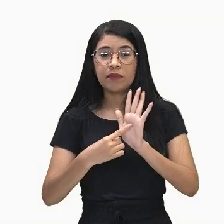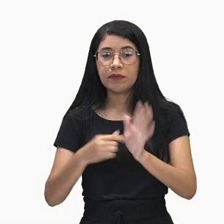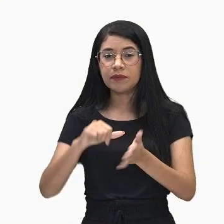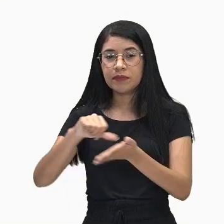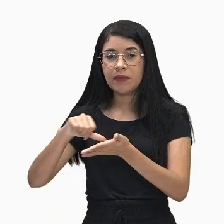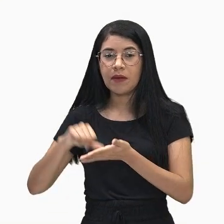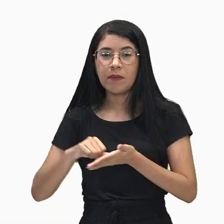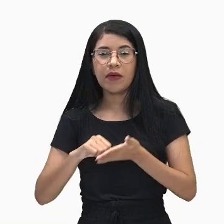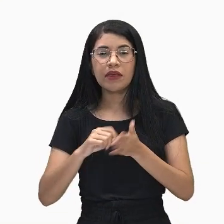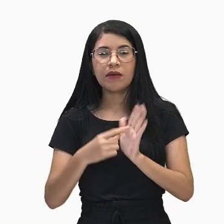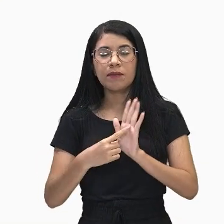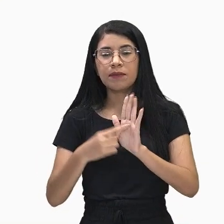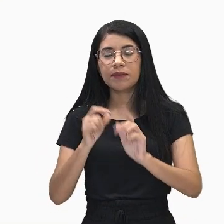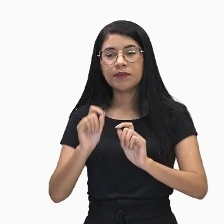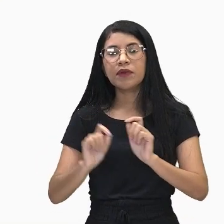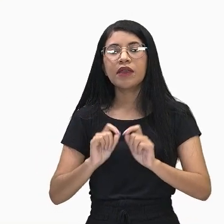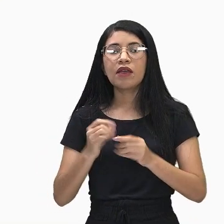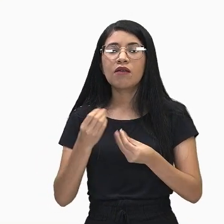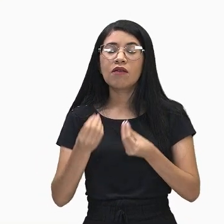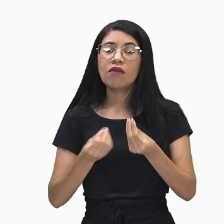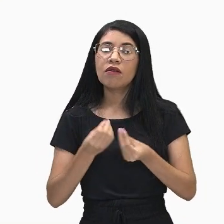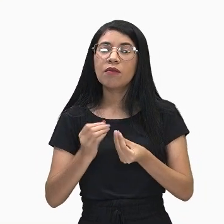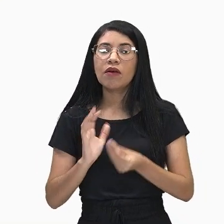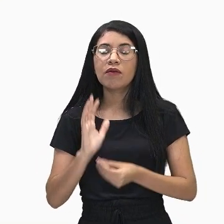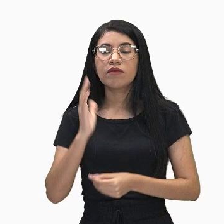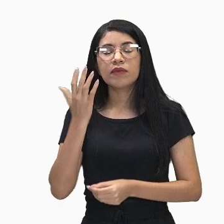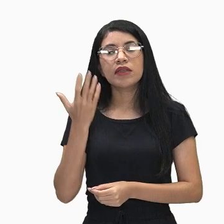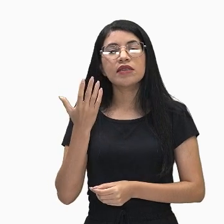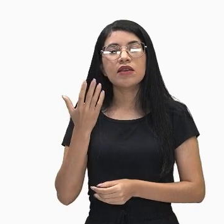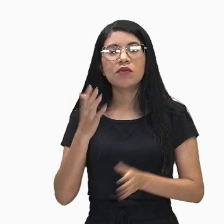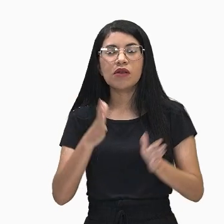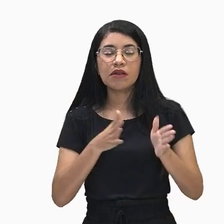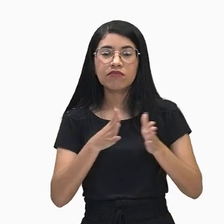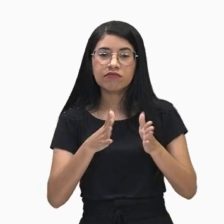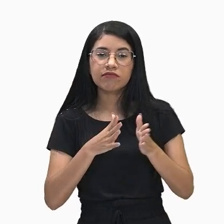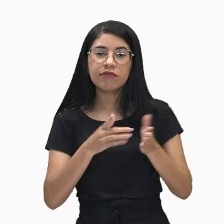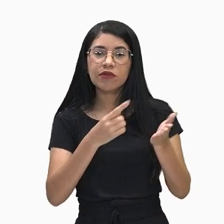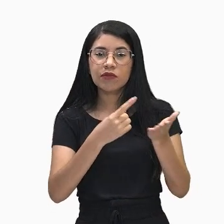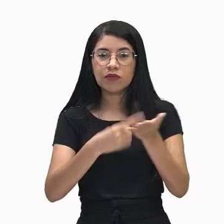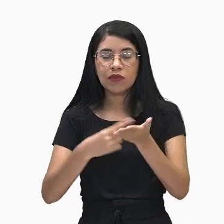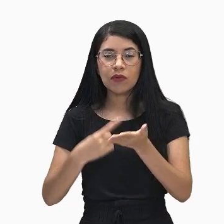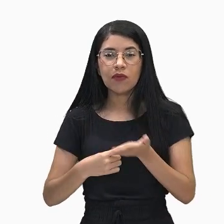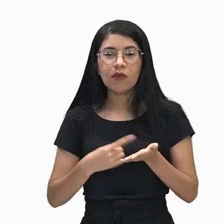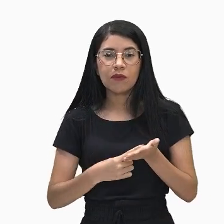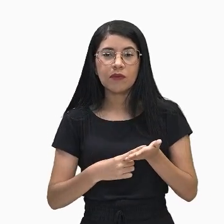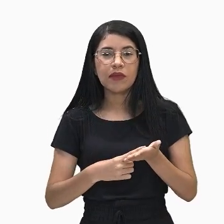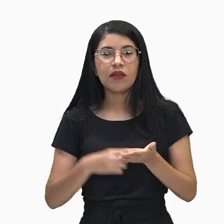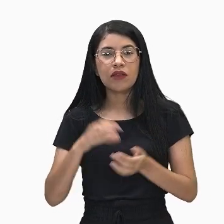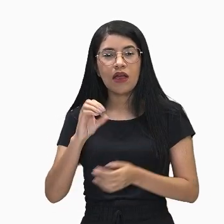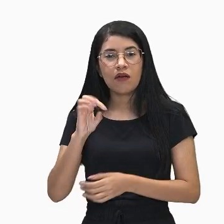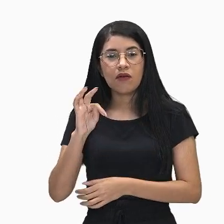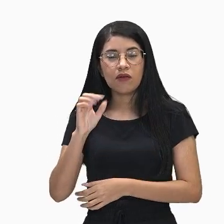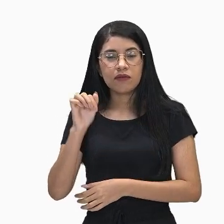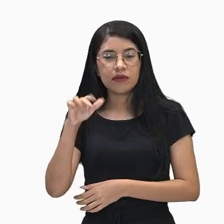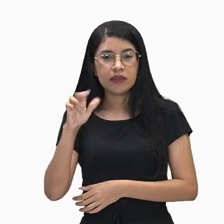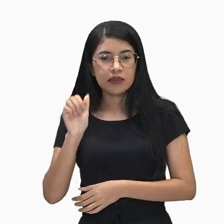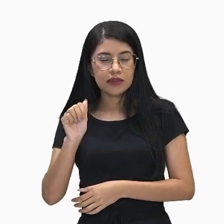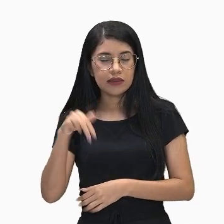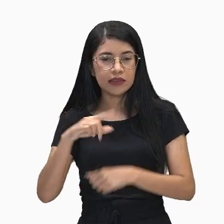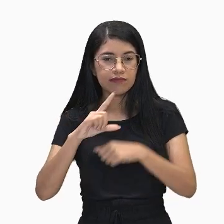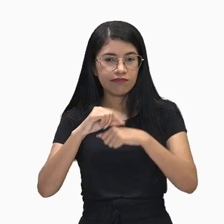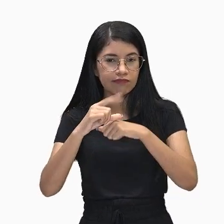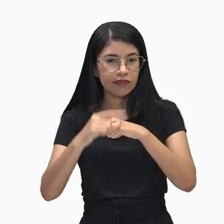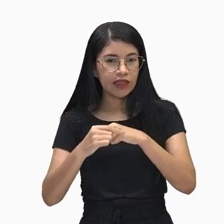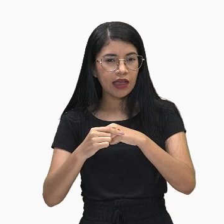ilustrar basicamente como é que se dava naquele momento o Tratado do Atlântico Norte, no caso era a OTAN. Por que ele